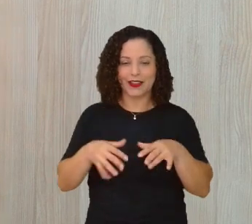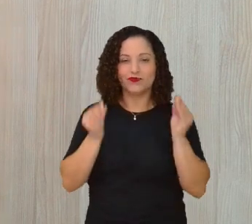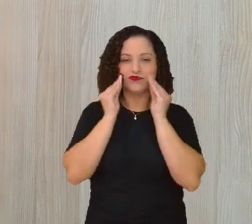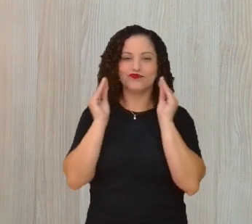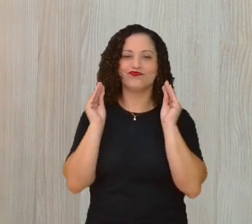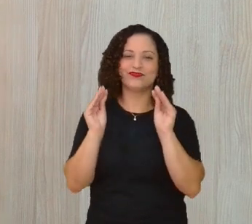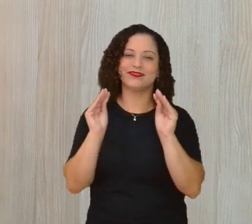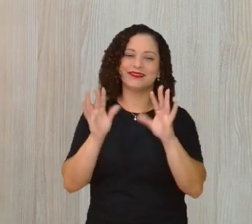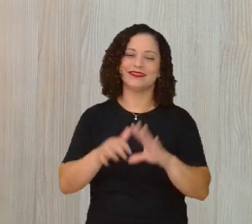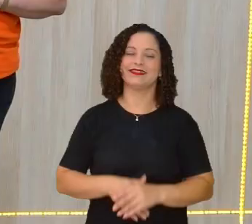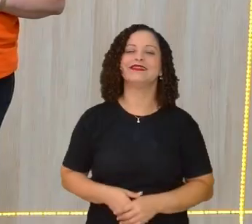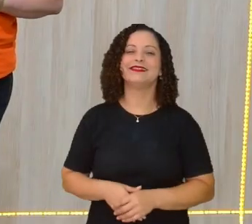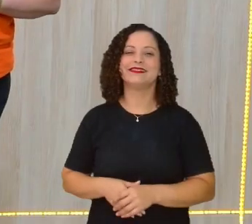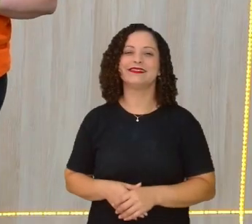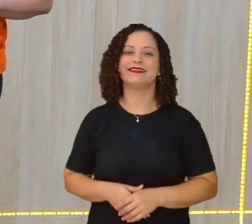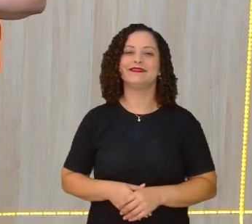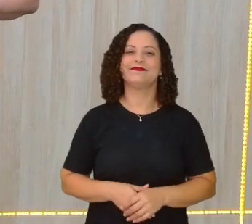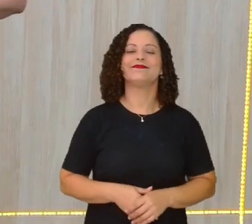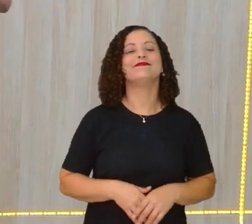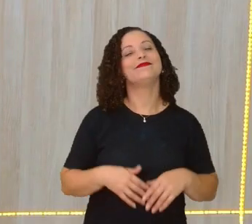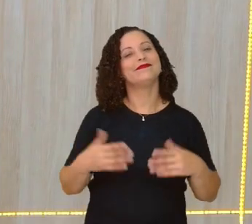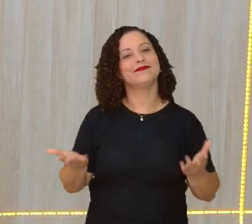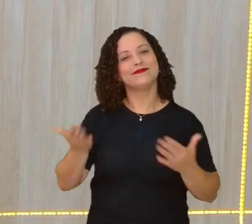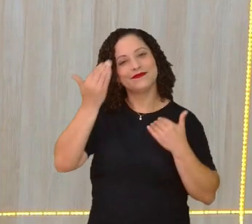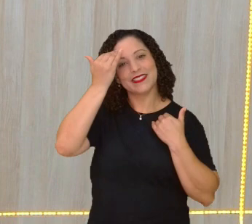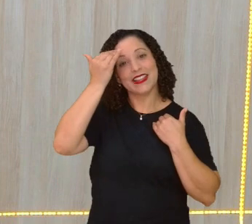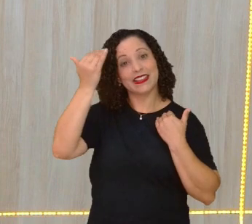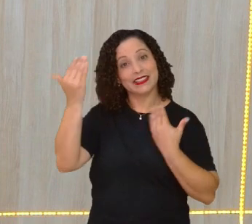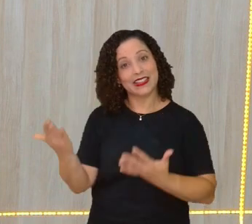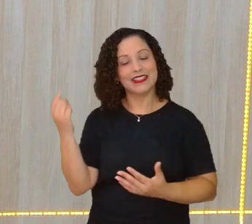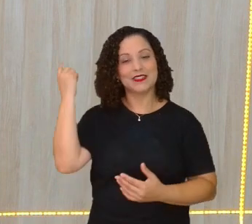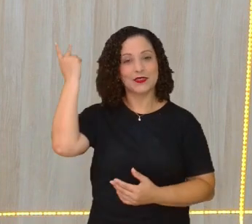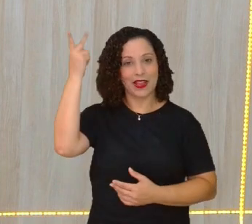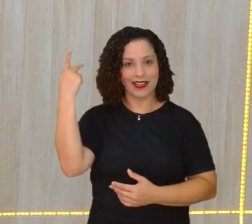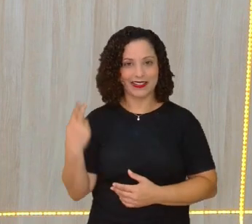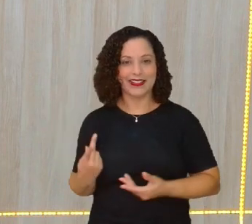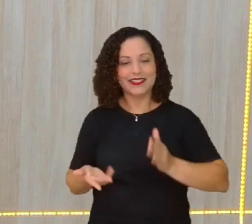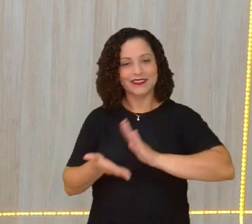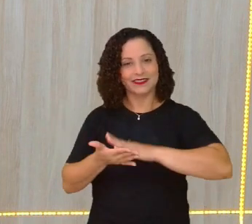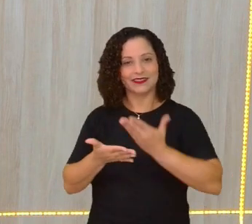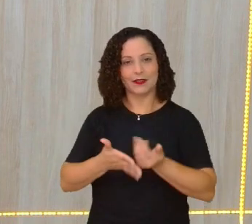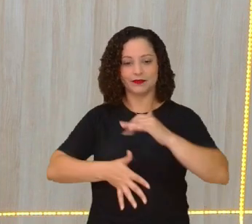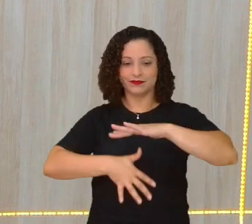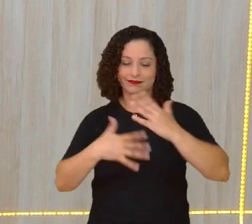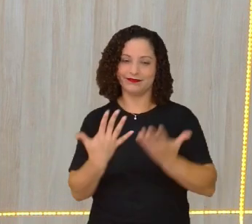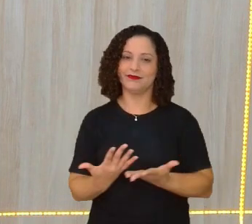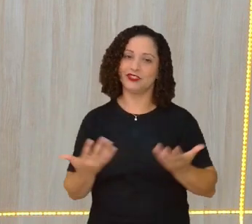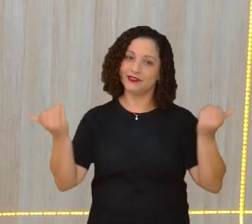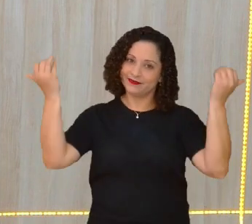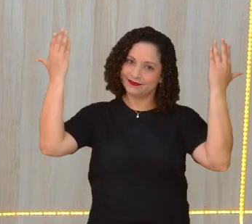até a próxima. Então é isso, pessoal. Eu agradeço, não é, a Kézia que está aqui,